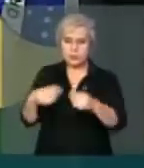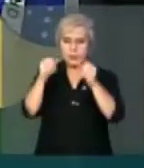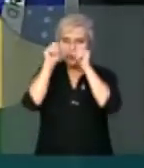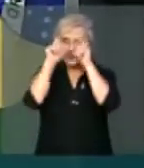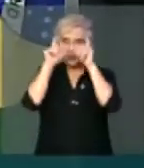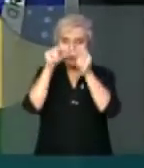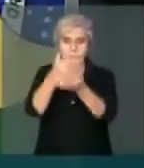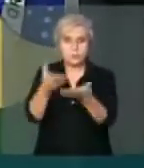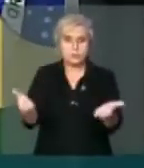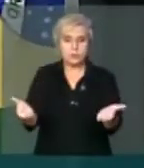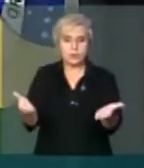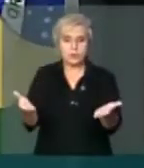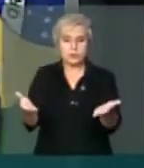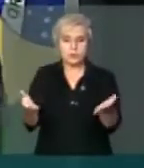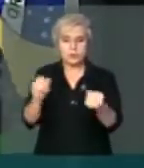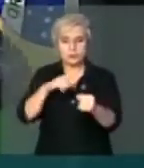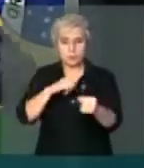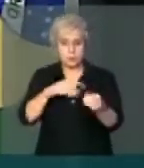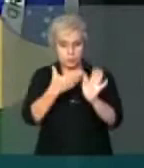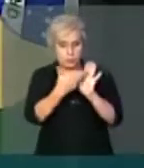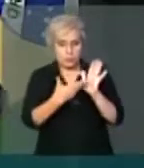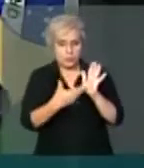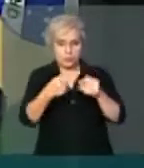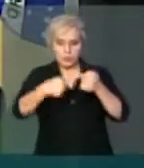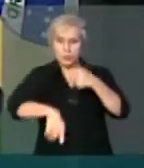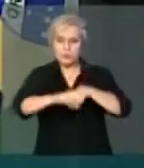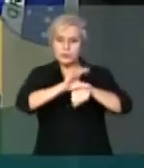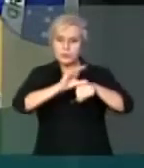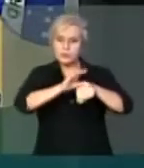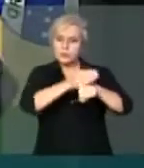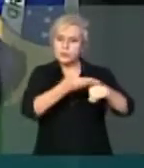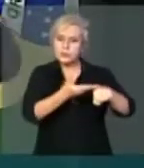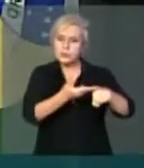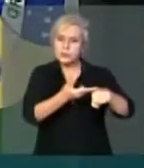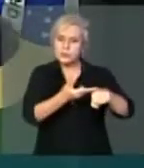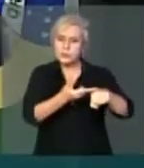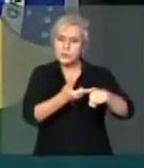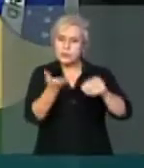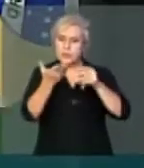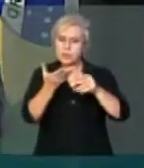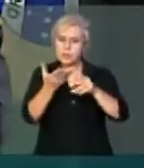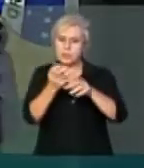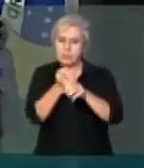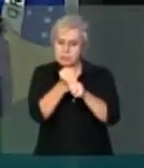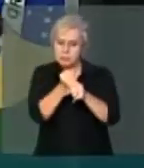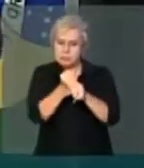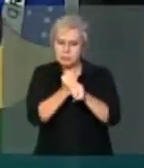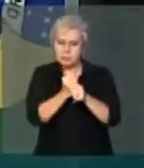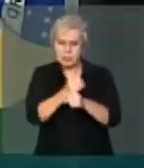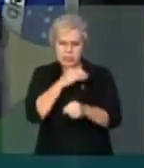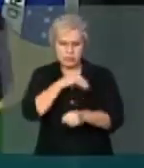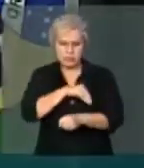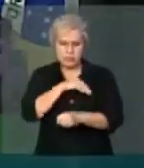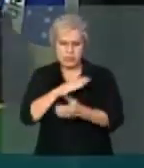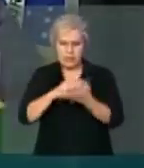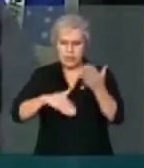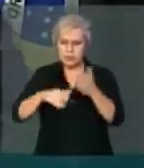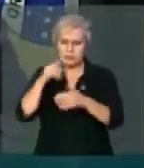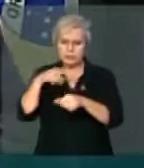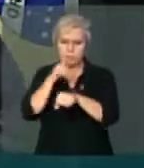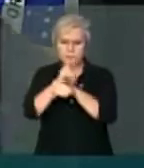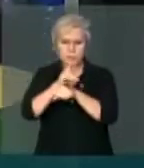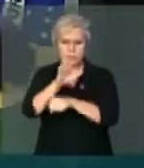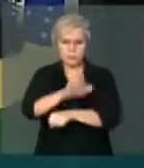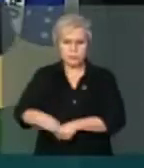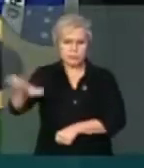olhos. O que está aqui é uma inconstitucionalidade. Querer amarrar o salário de todos os defensores